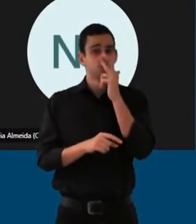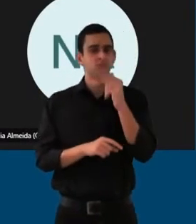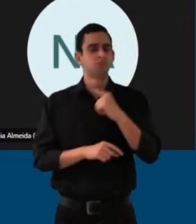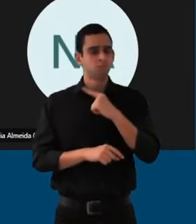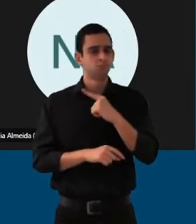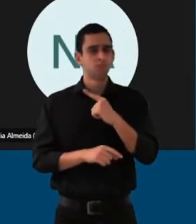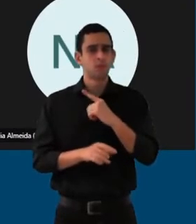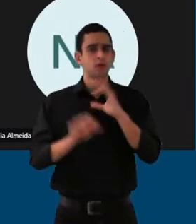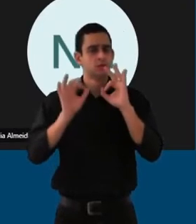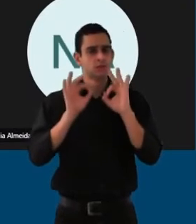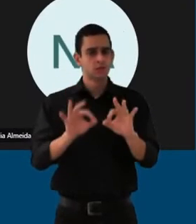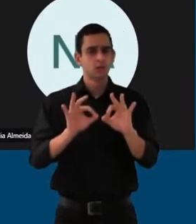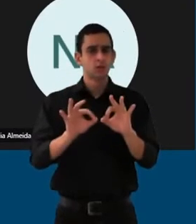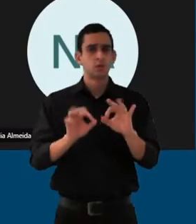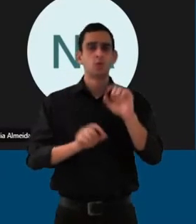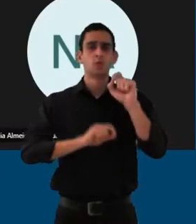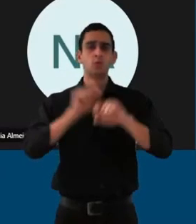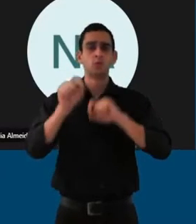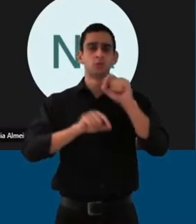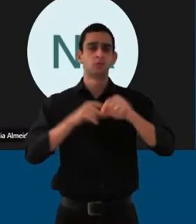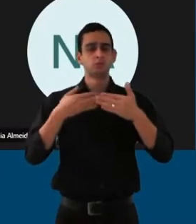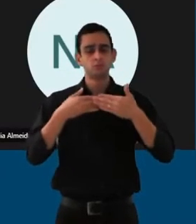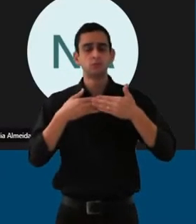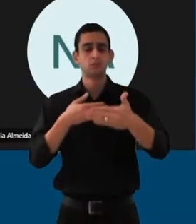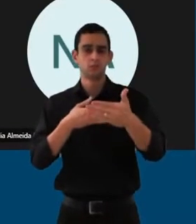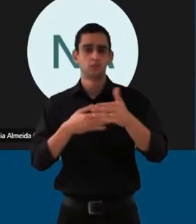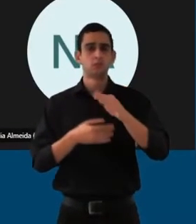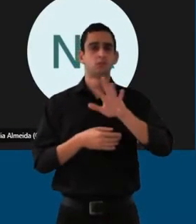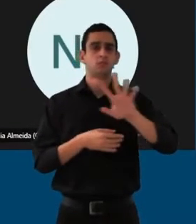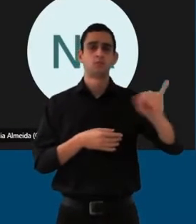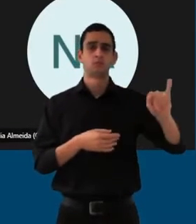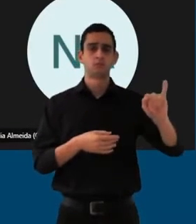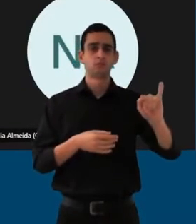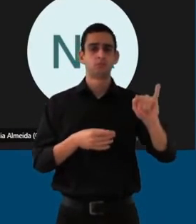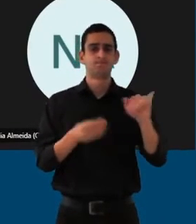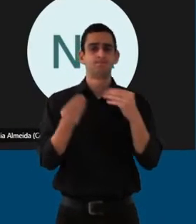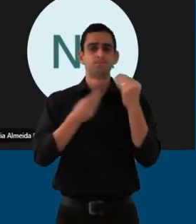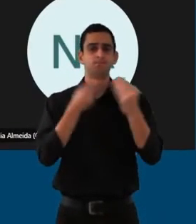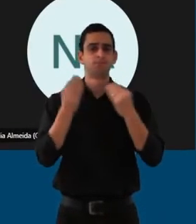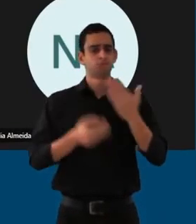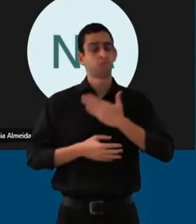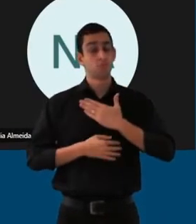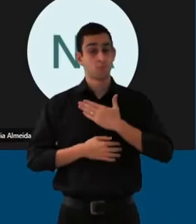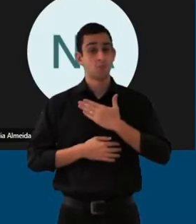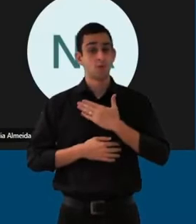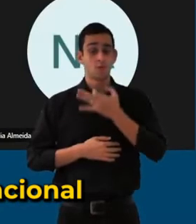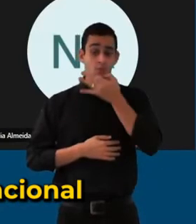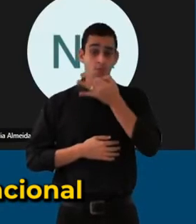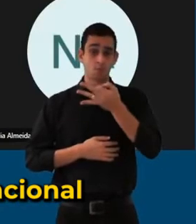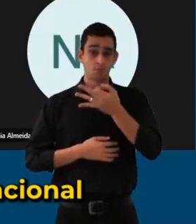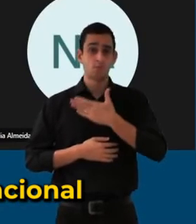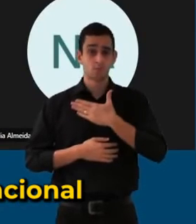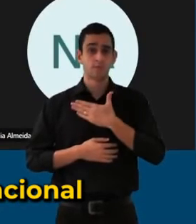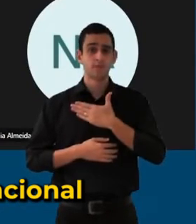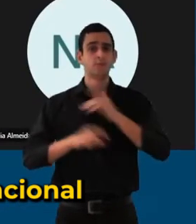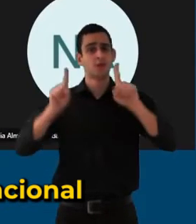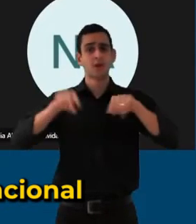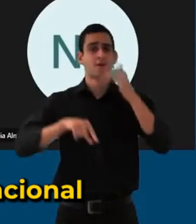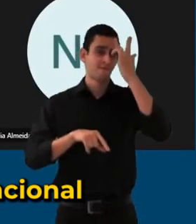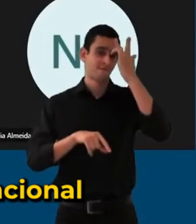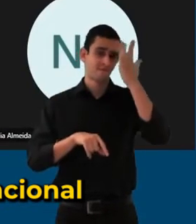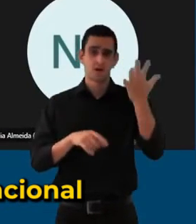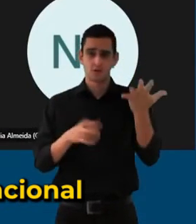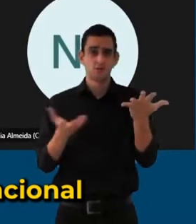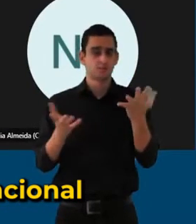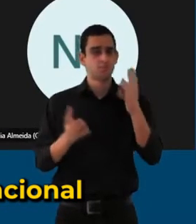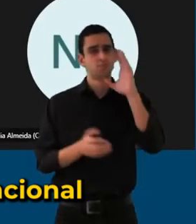que essa demanda, ela para mim, na minha opinião, ela está mais fácil de ser